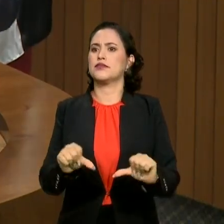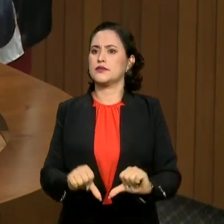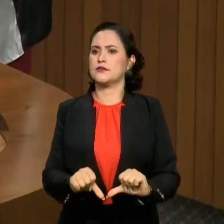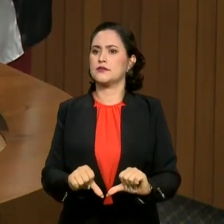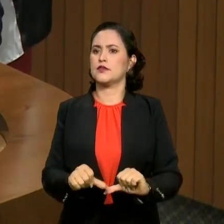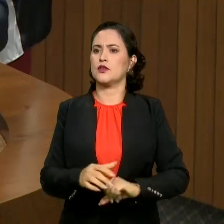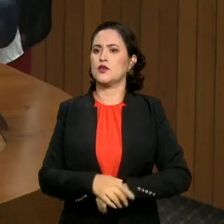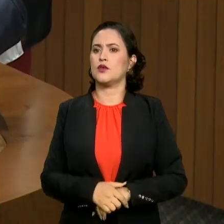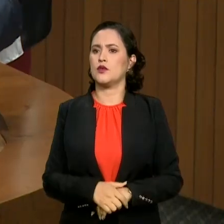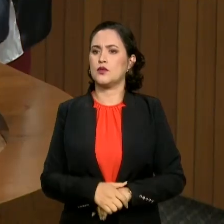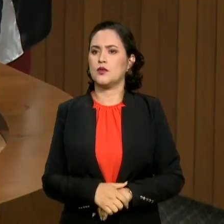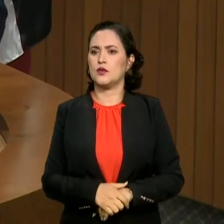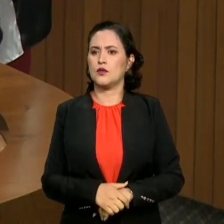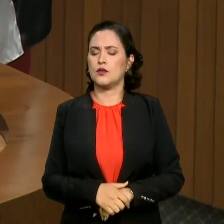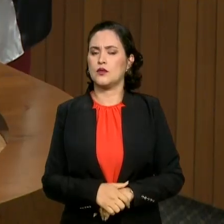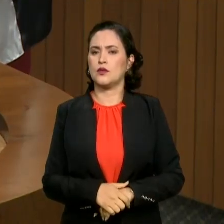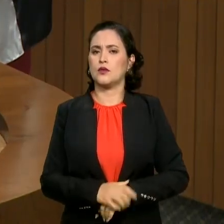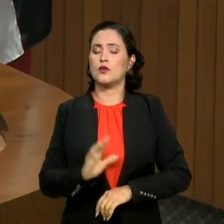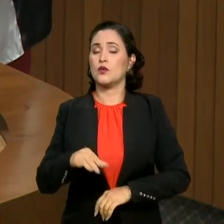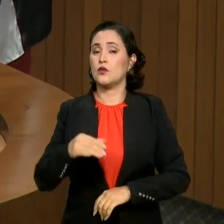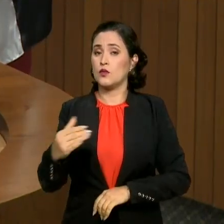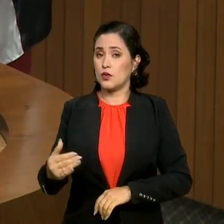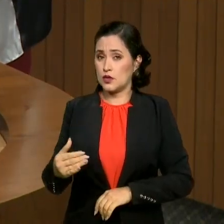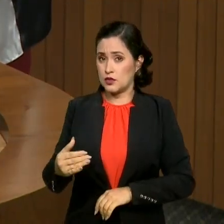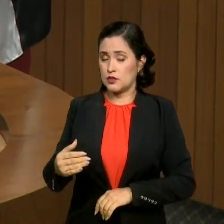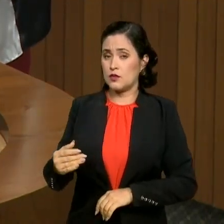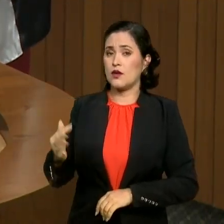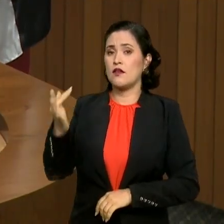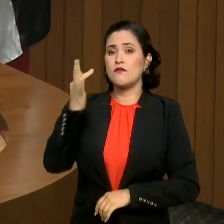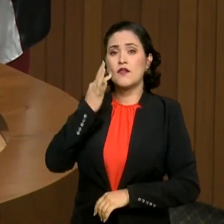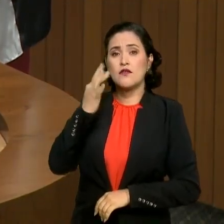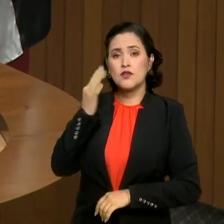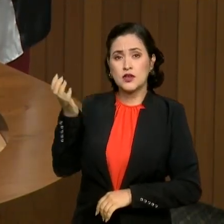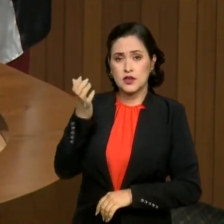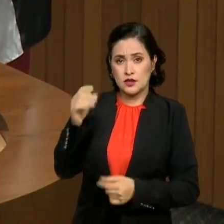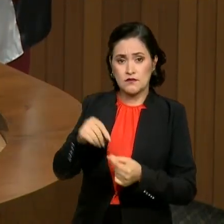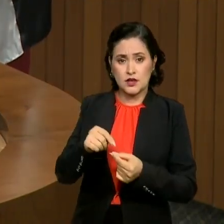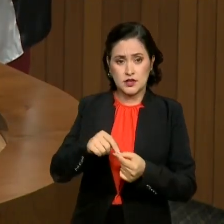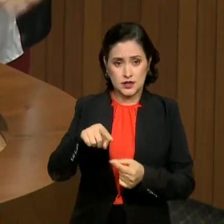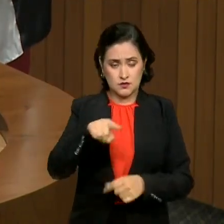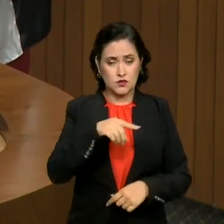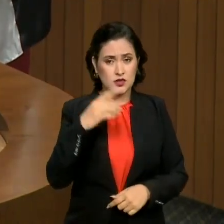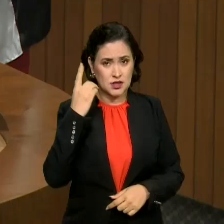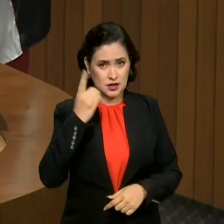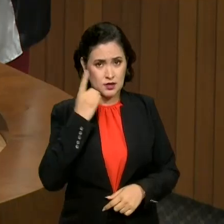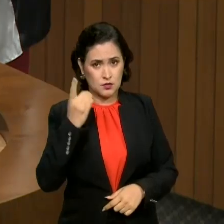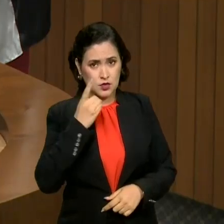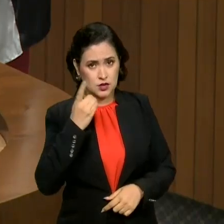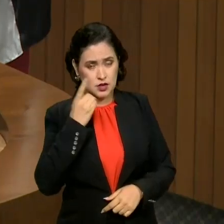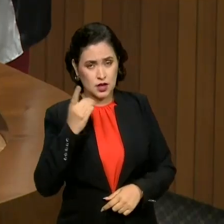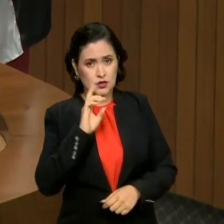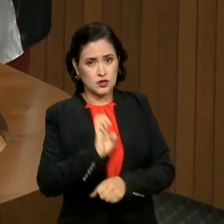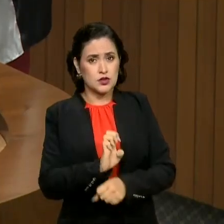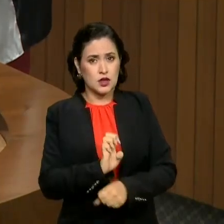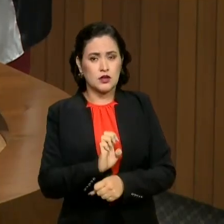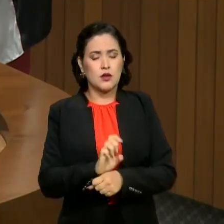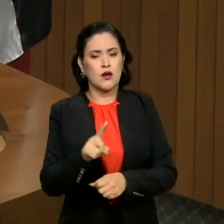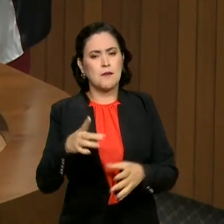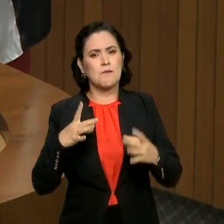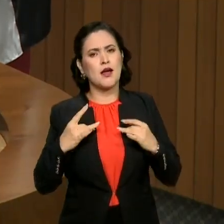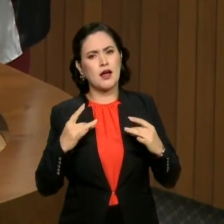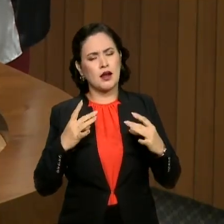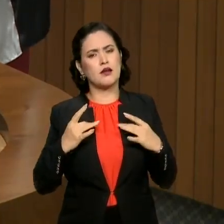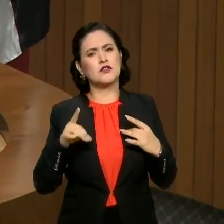o Flávio Dino quis lhe fazer deputado estadual, porque eu acho até merecido pelo que o senhor fez por ele, advogou muitos anos para ele, tudo